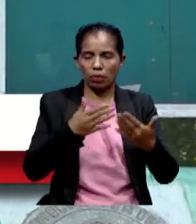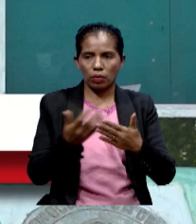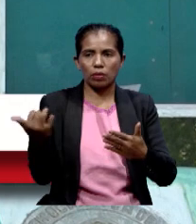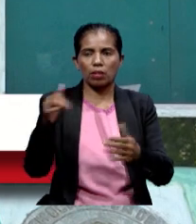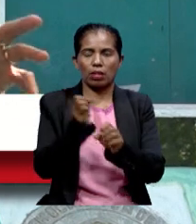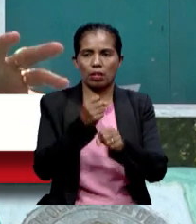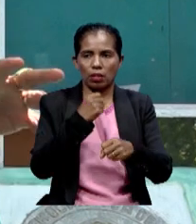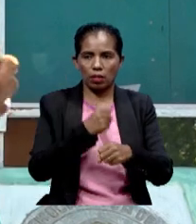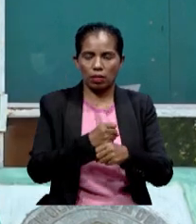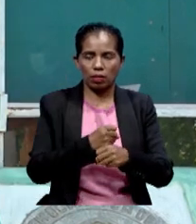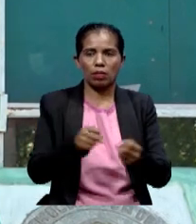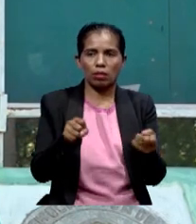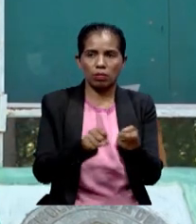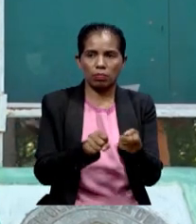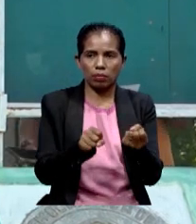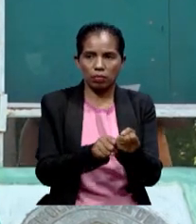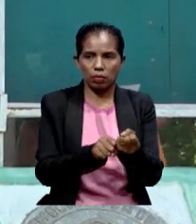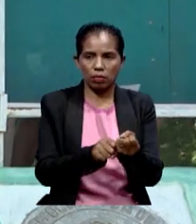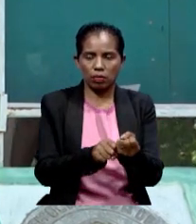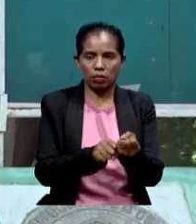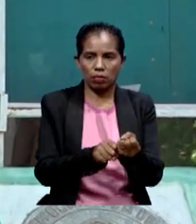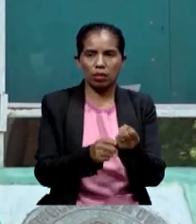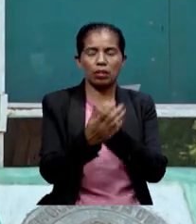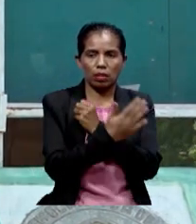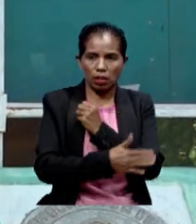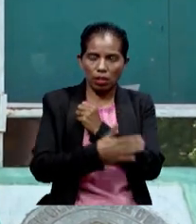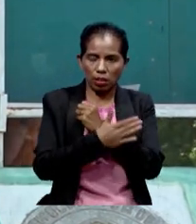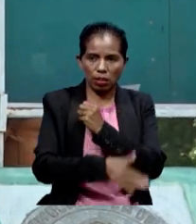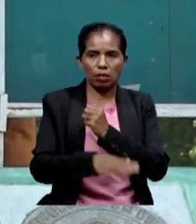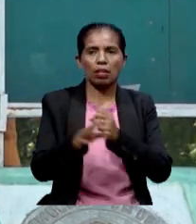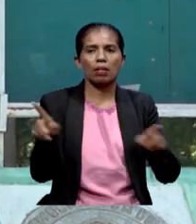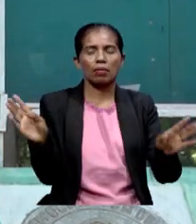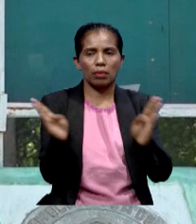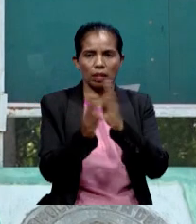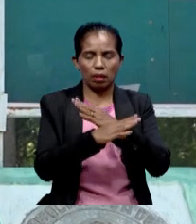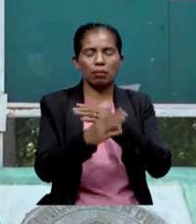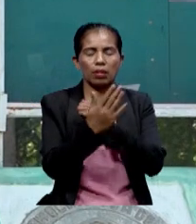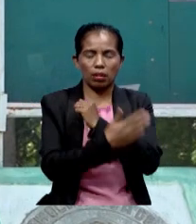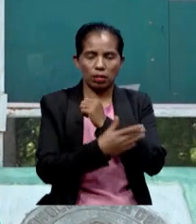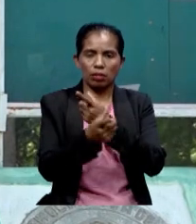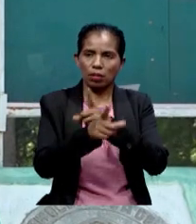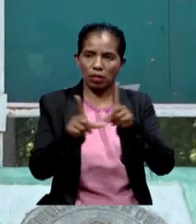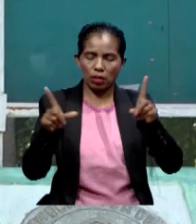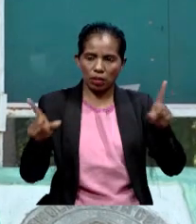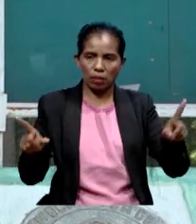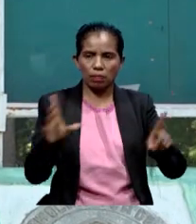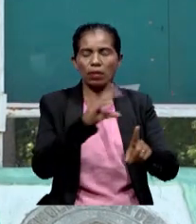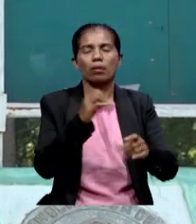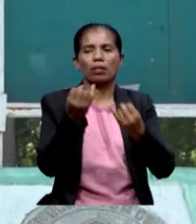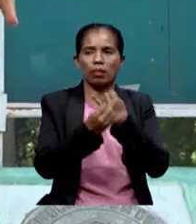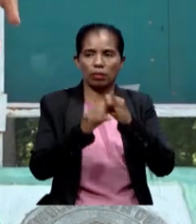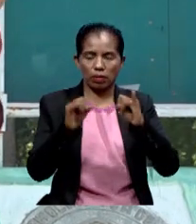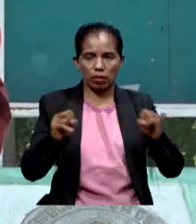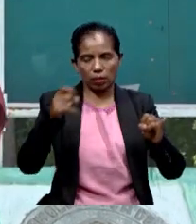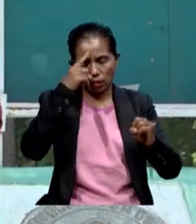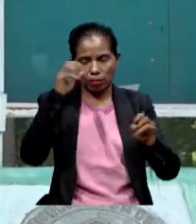sirhalo por contribuir para a nação sai nação ainda livre no independente. Também mesmo